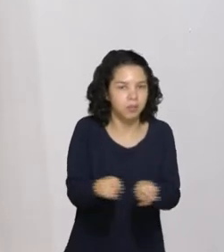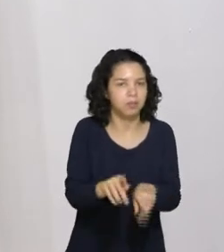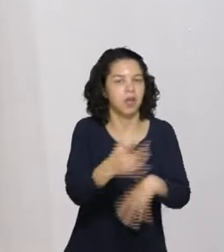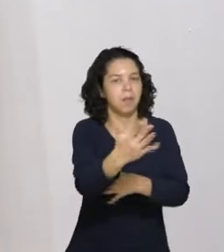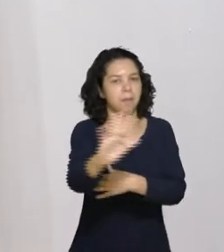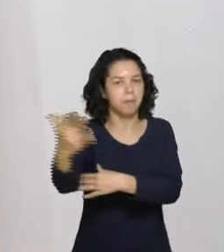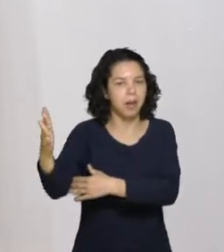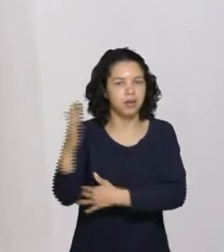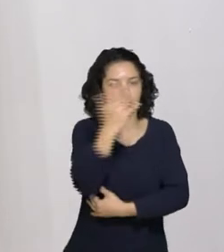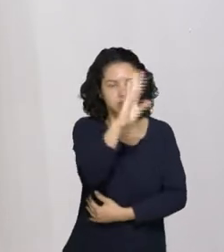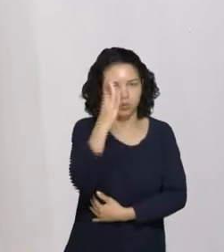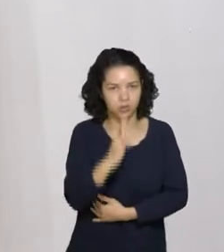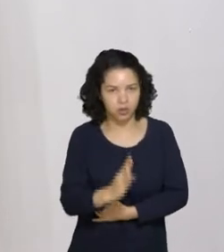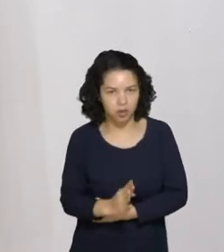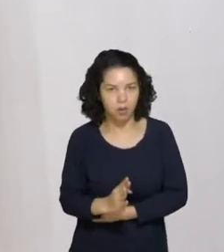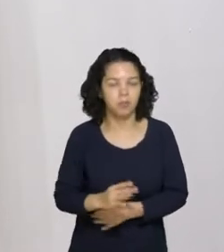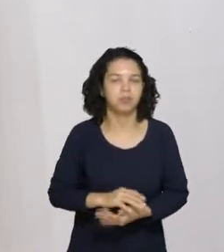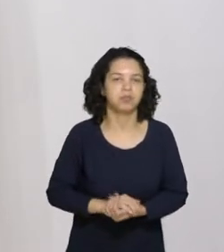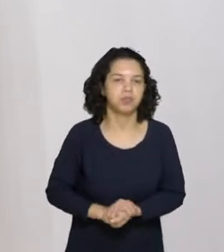E